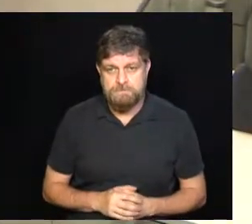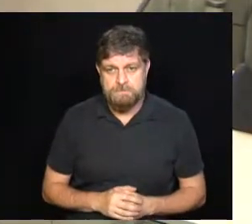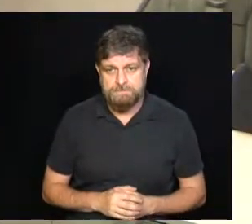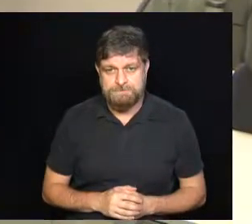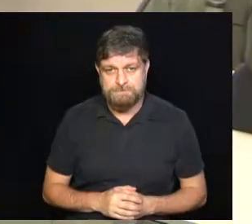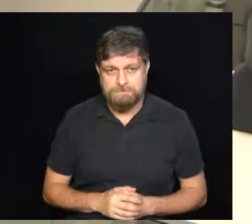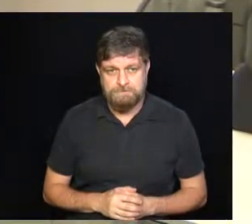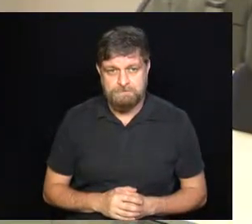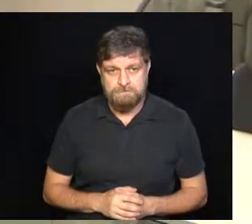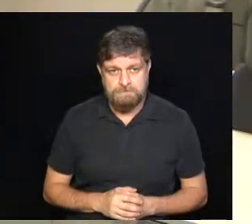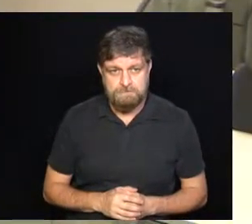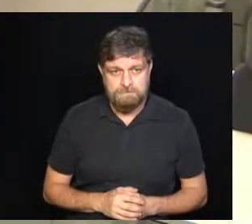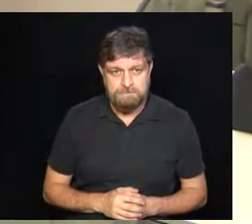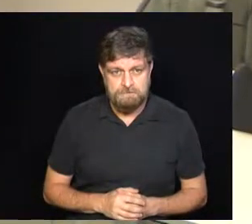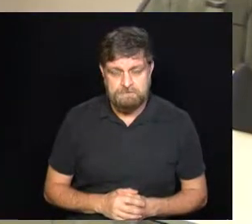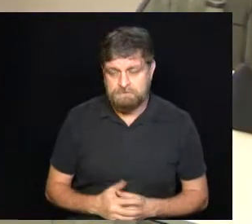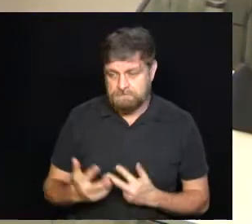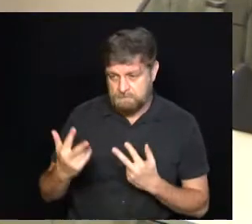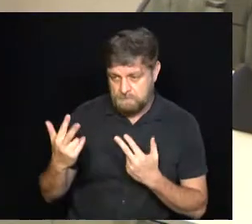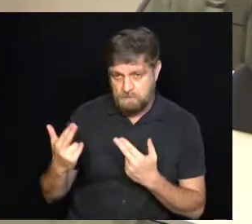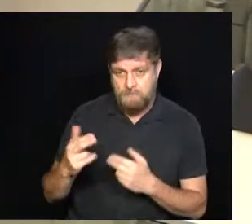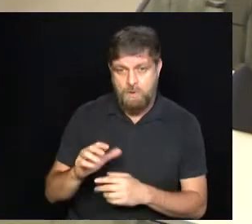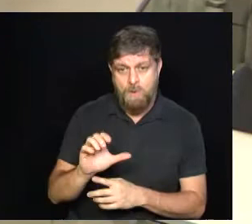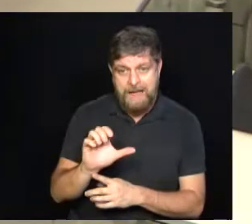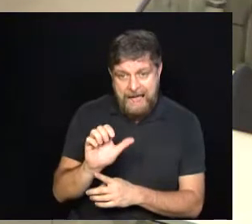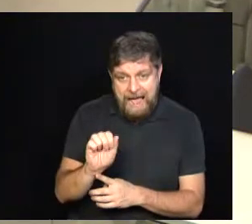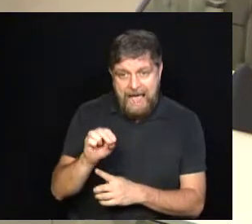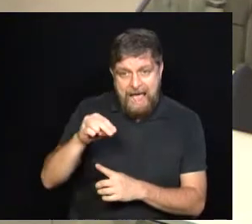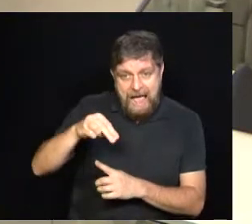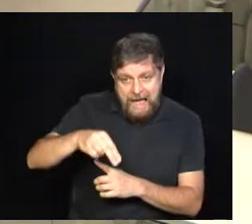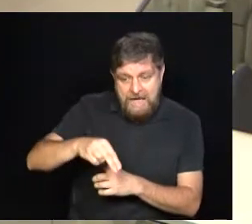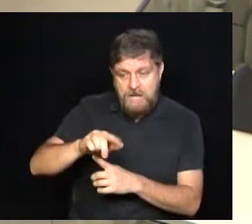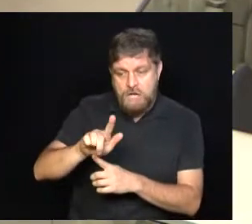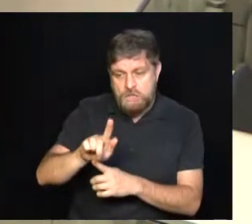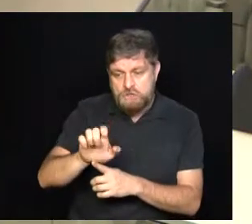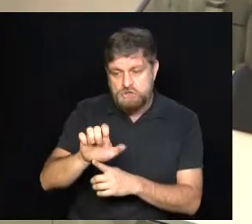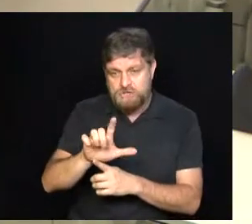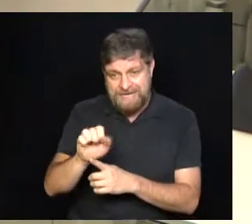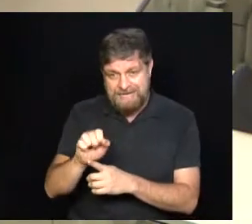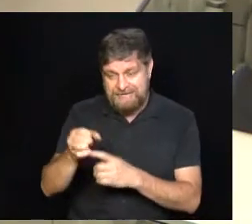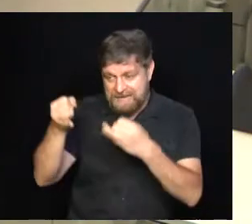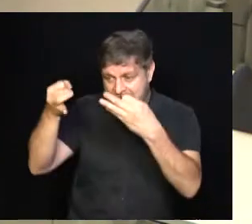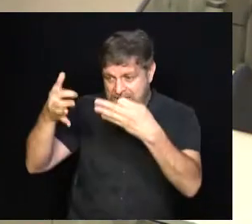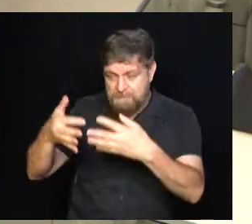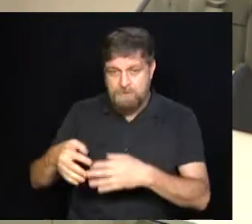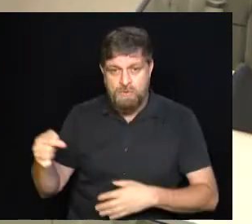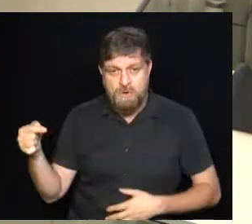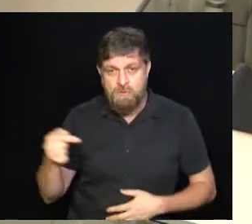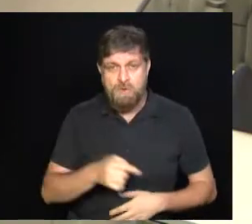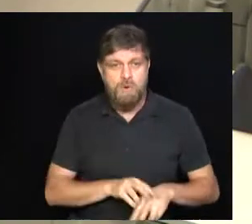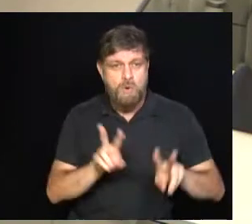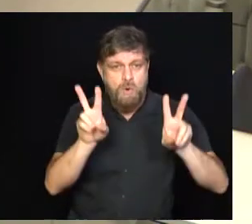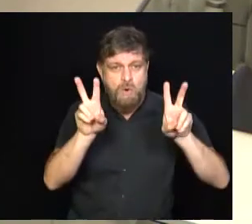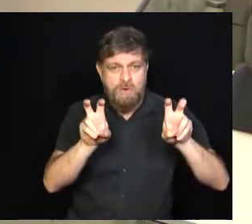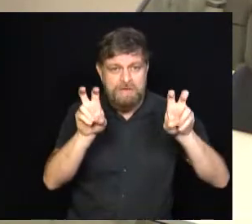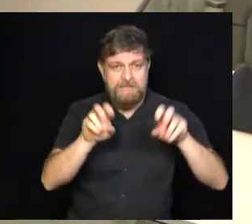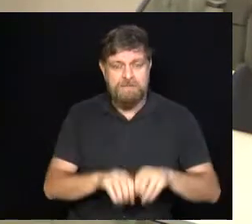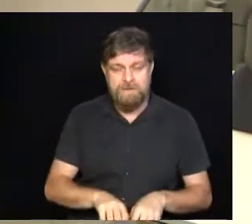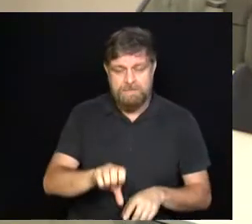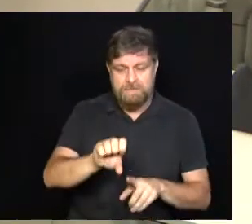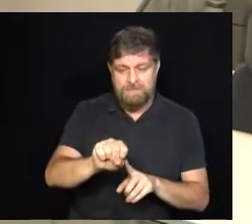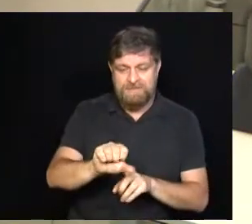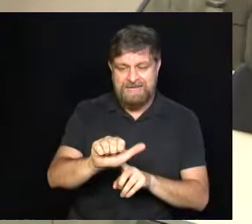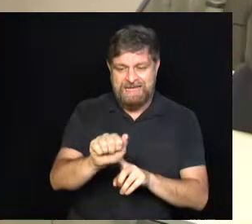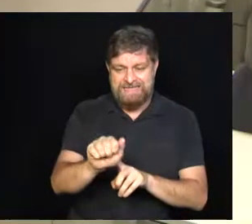E aí, como a Angélica falou, eu quero destacar a questão do SARAEM. Nós tivemos, desde o início do